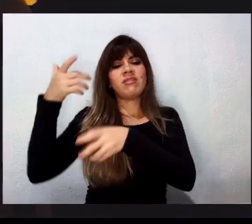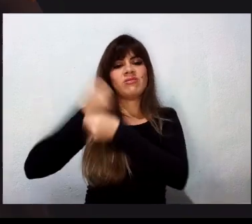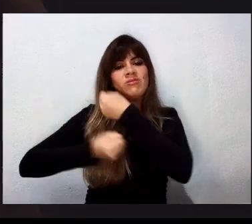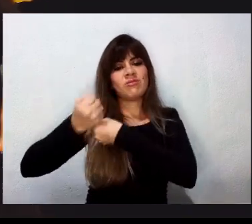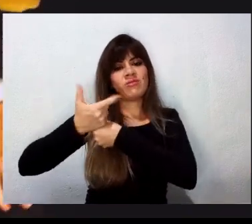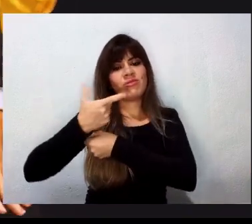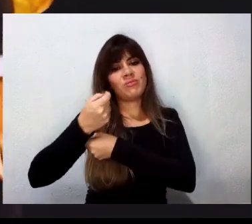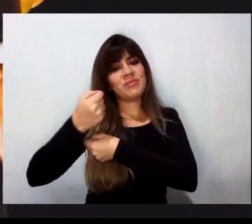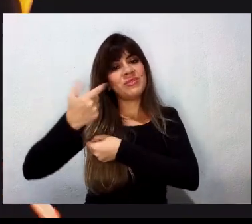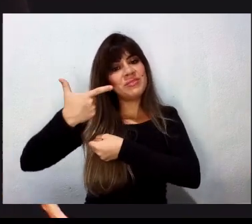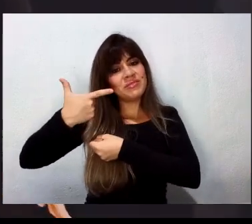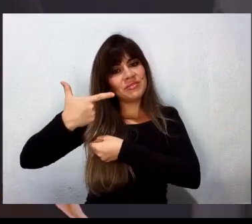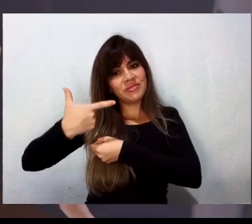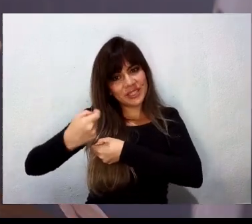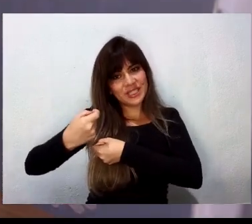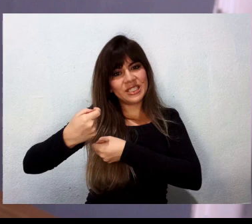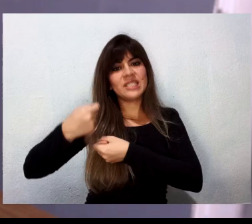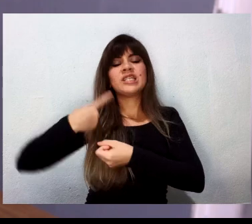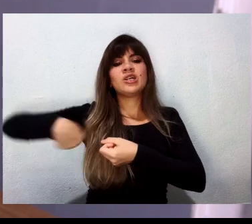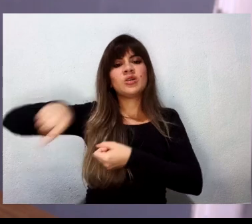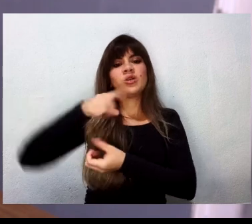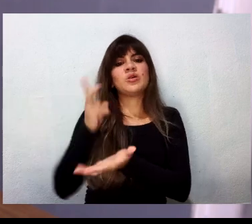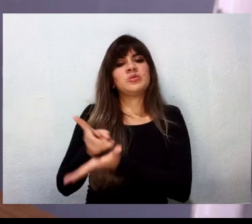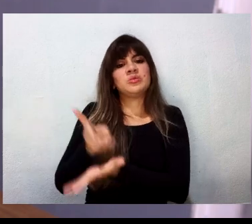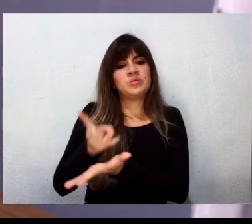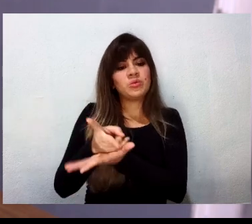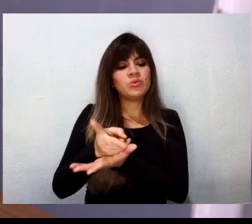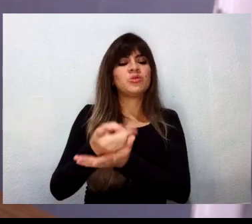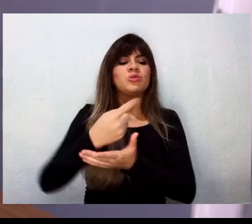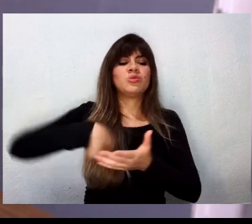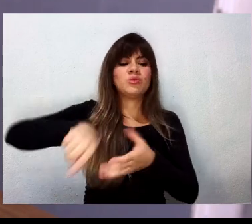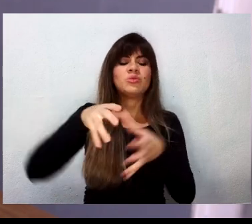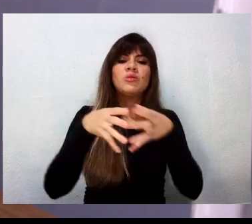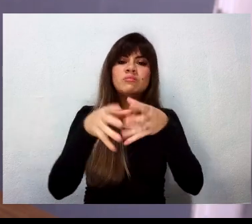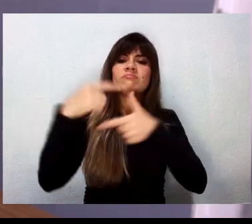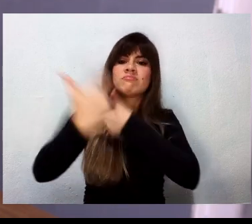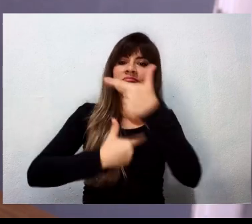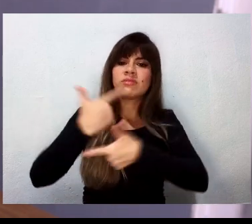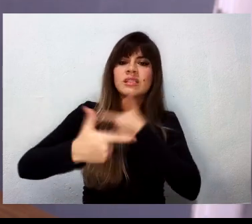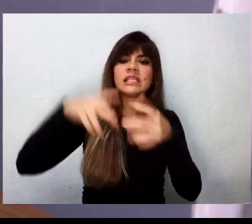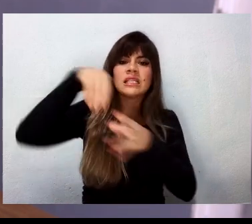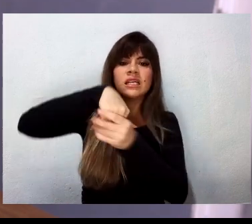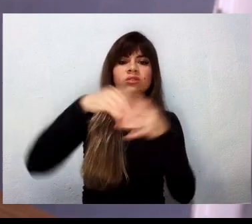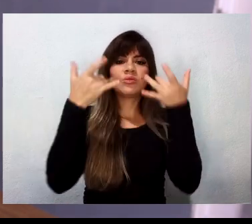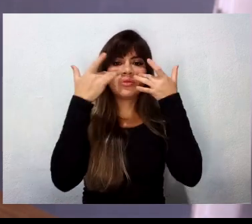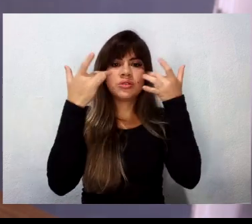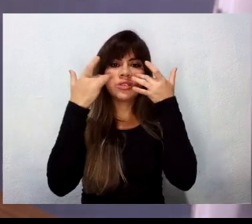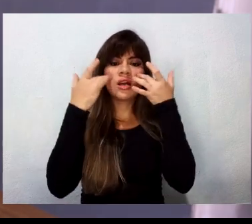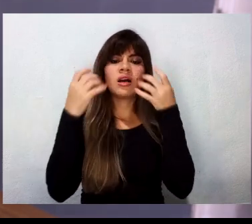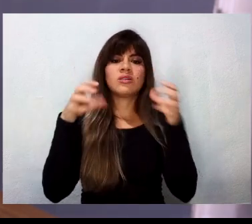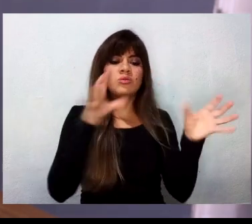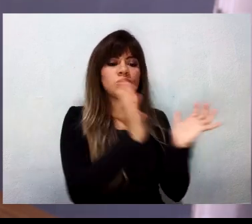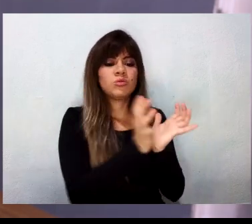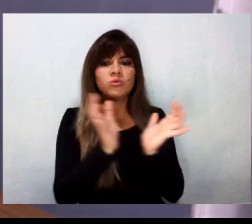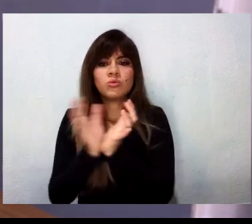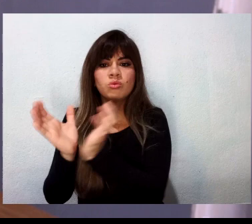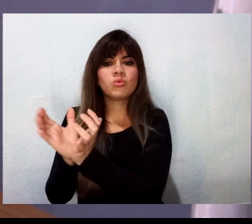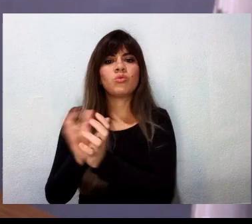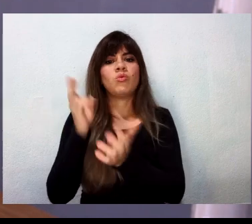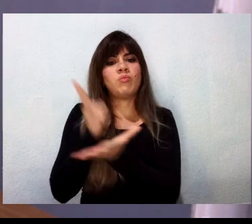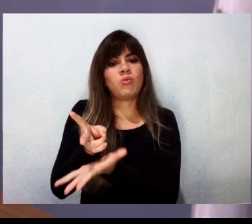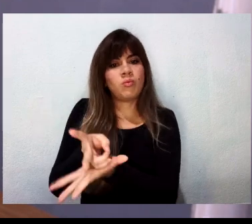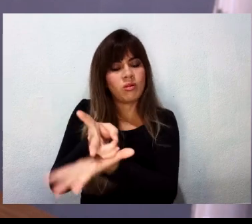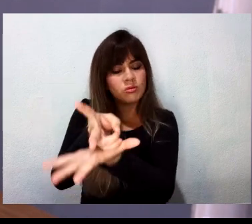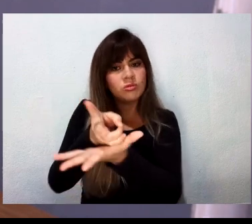o grupo também se reconfigura. Nelson. Essa coisa de um repertório mais consistente, na coisa mais da produção em teatro, assim, nos